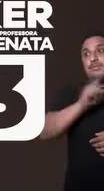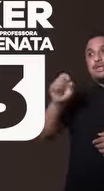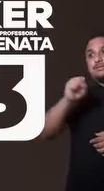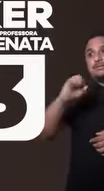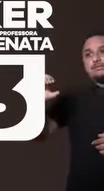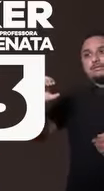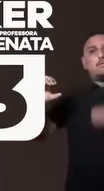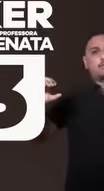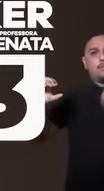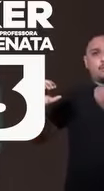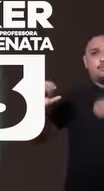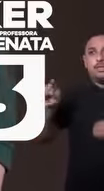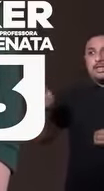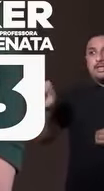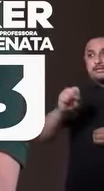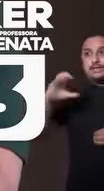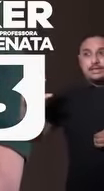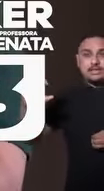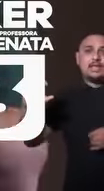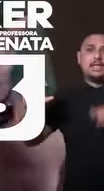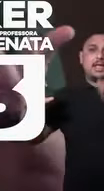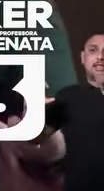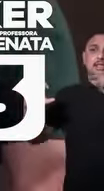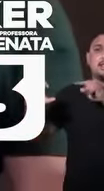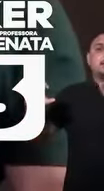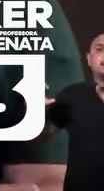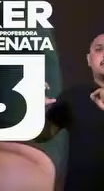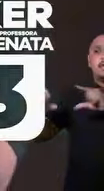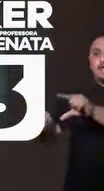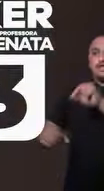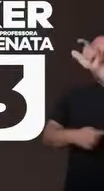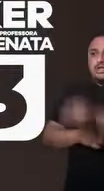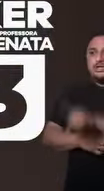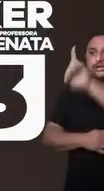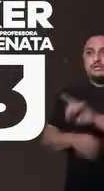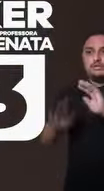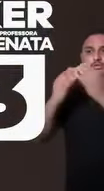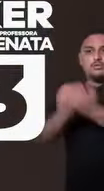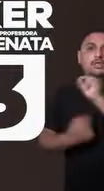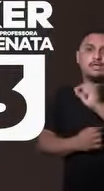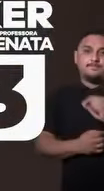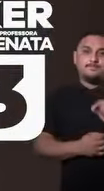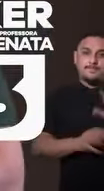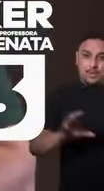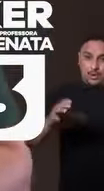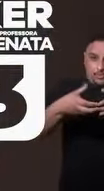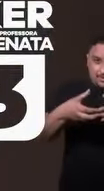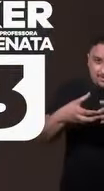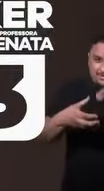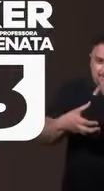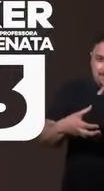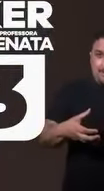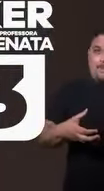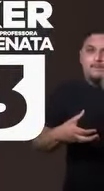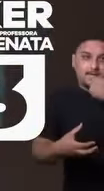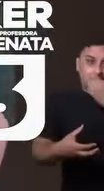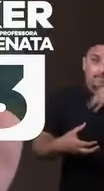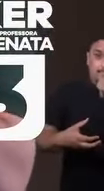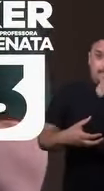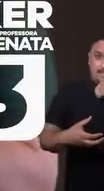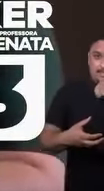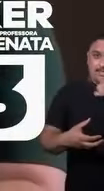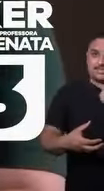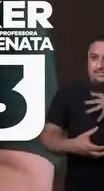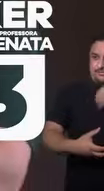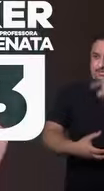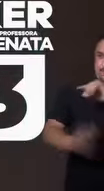Catarina. Santa Catarina, quem elege o diretor são os pais, são os professores, certo? É a escola. E lá